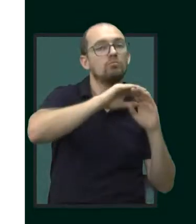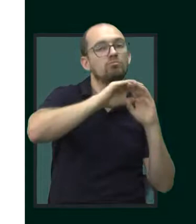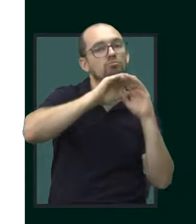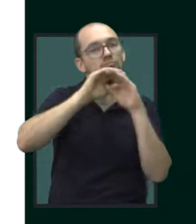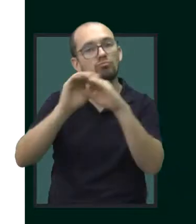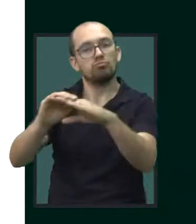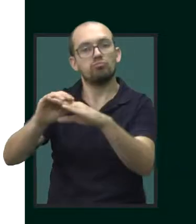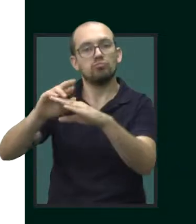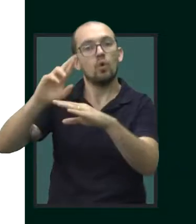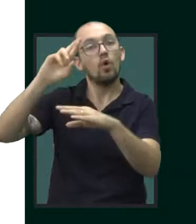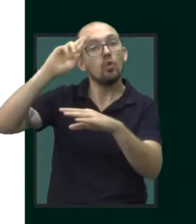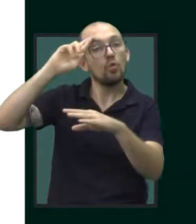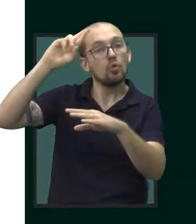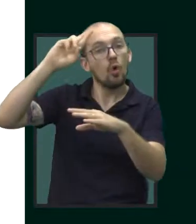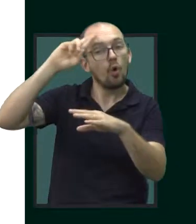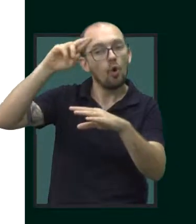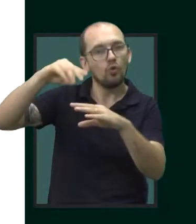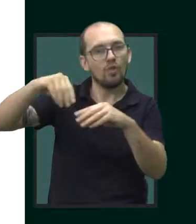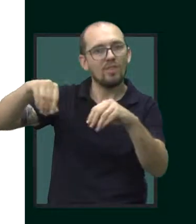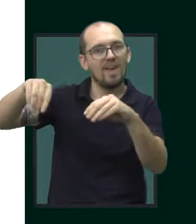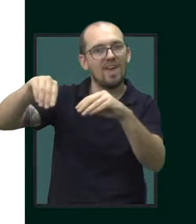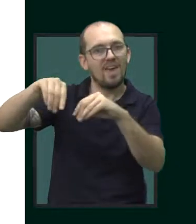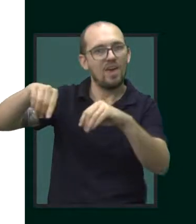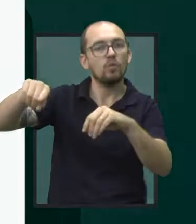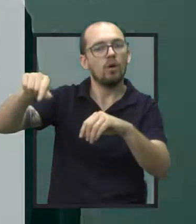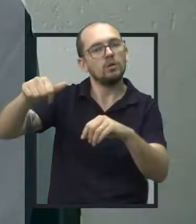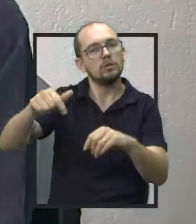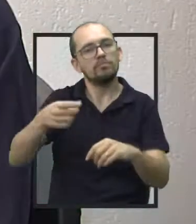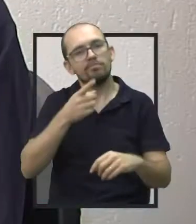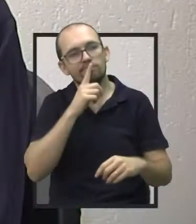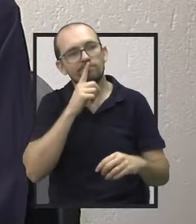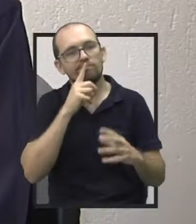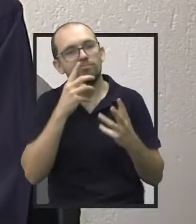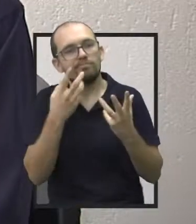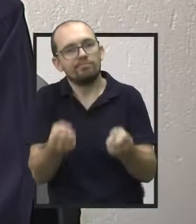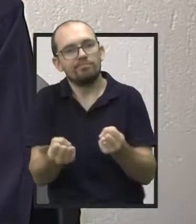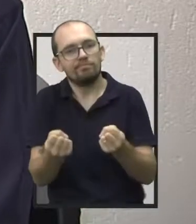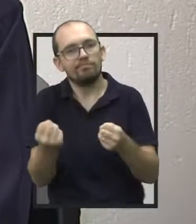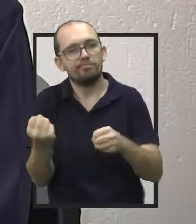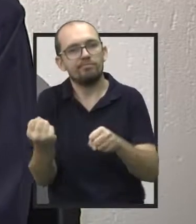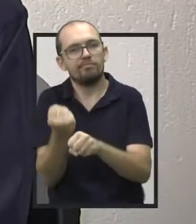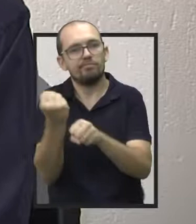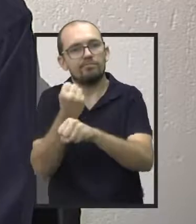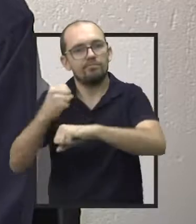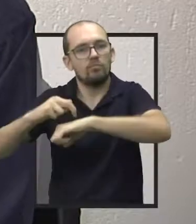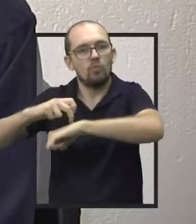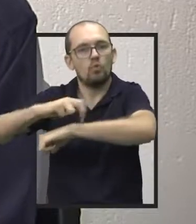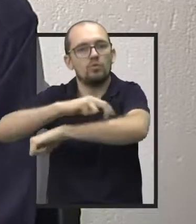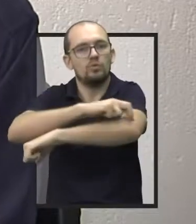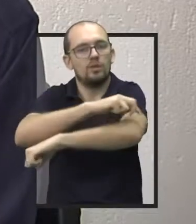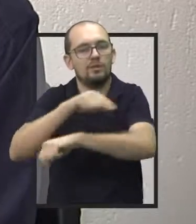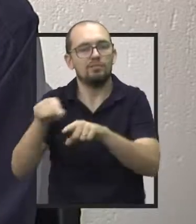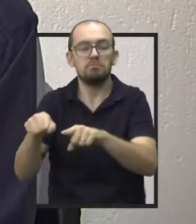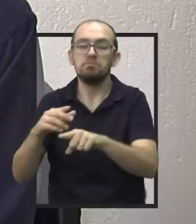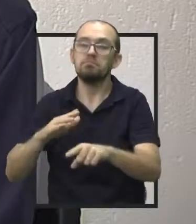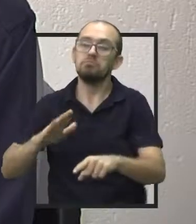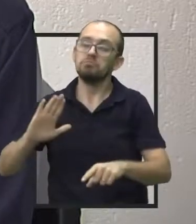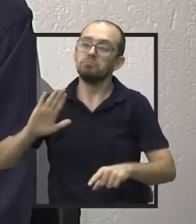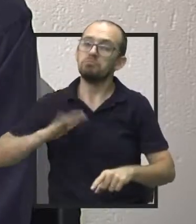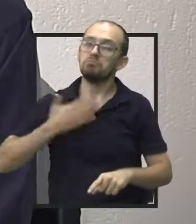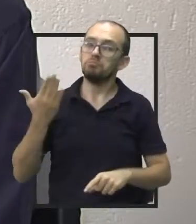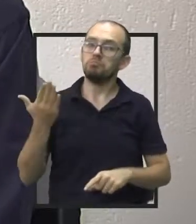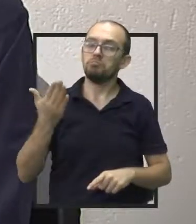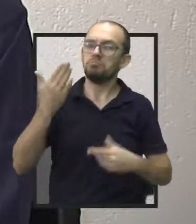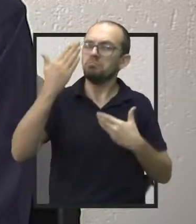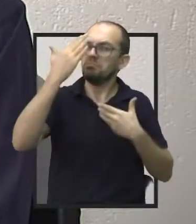disponibilizarem atender o pedido até pelo fato do número grande de pessoas usarem aquele espaço e por nossa surpresa e até gratidão